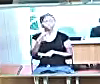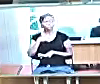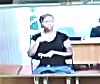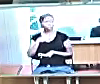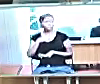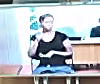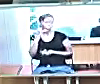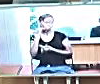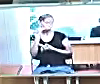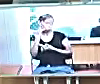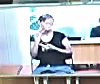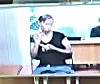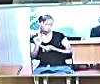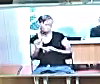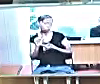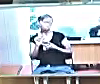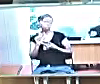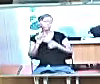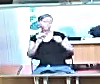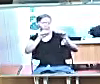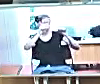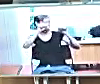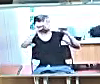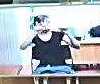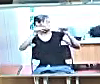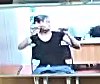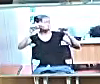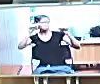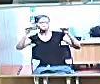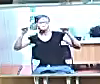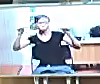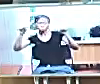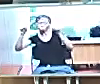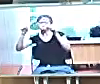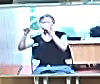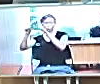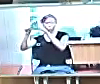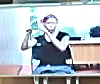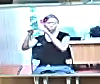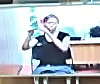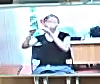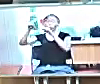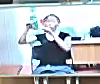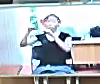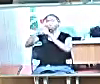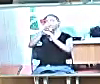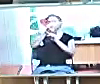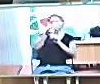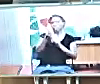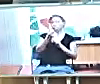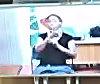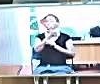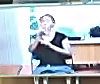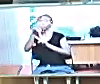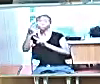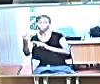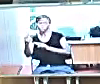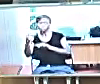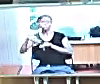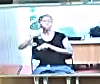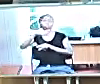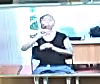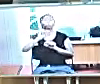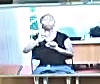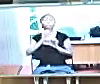aferida a inação nessa última curva e do gráfico de 2016 para 2017 ea nossa receita tem subido